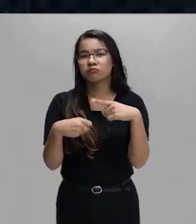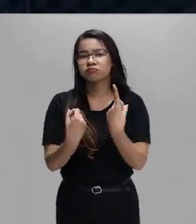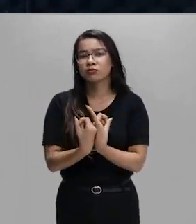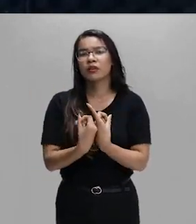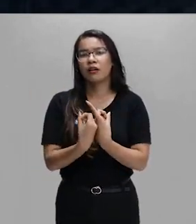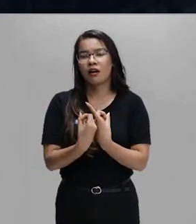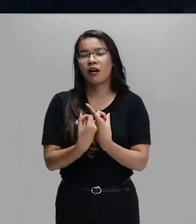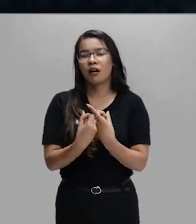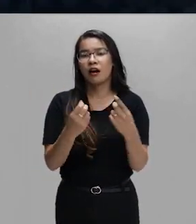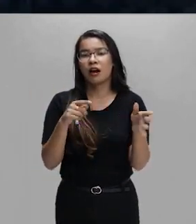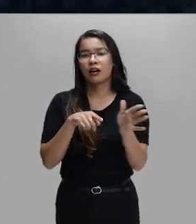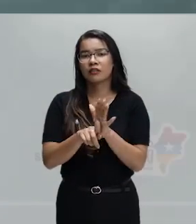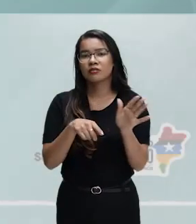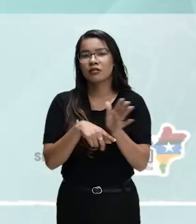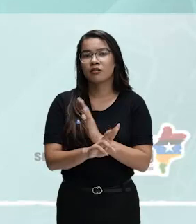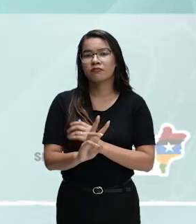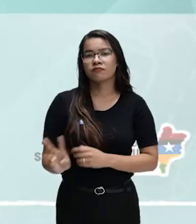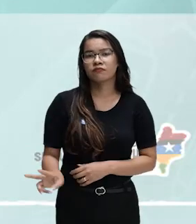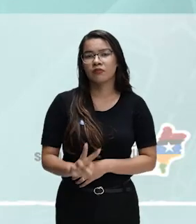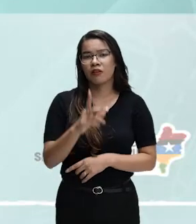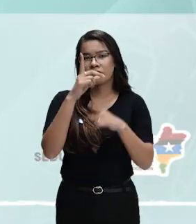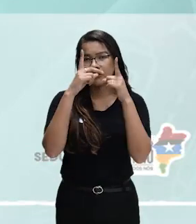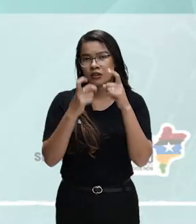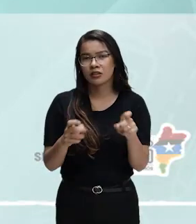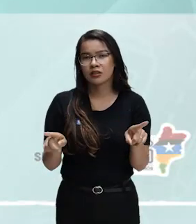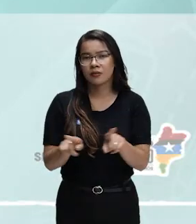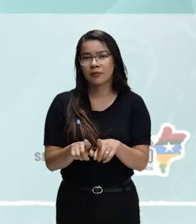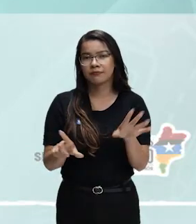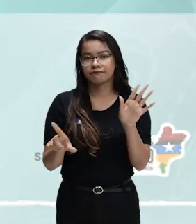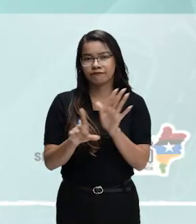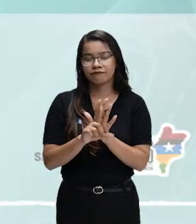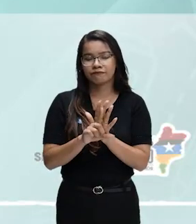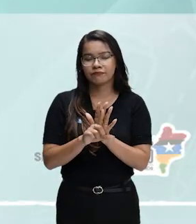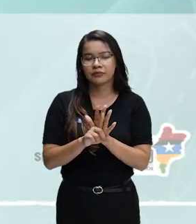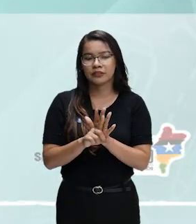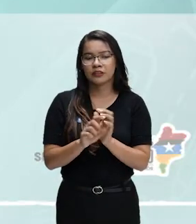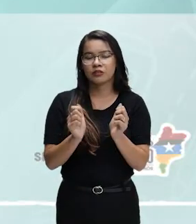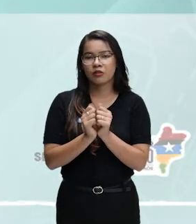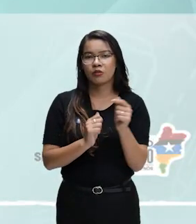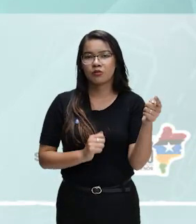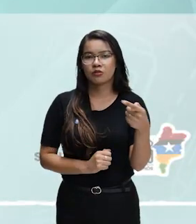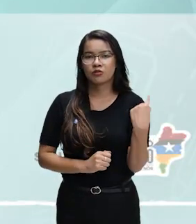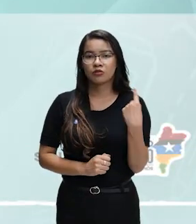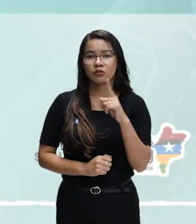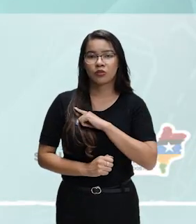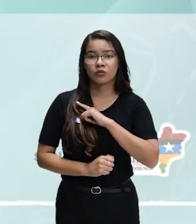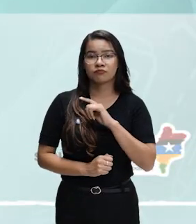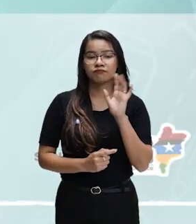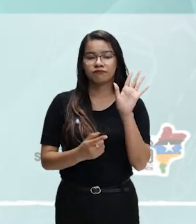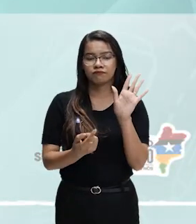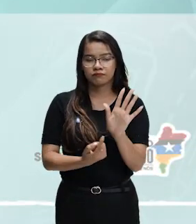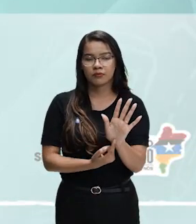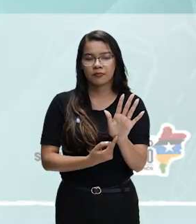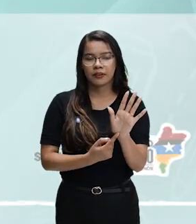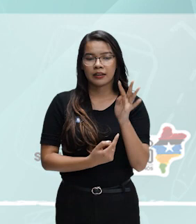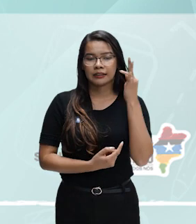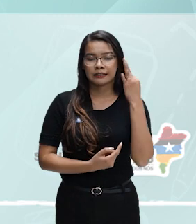à questão da violência e à questão da criminalidade. E com isso, né, a gente chega na teoria do Erving